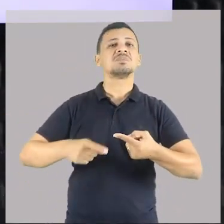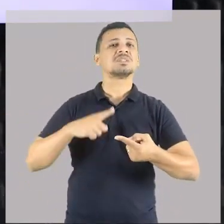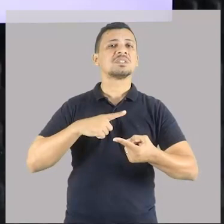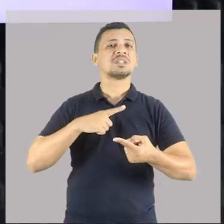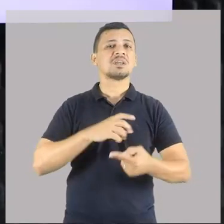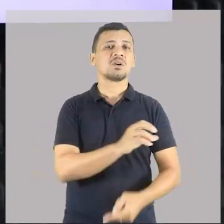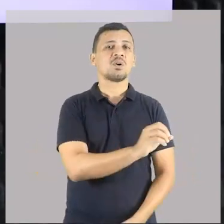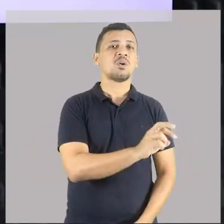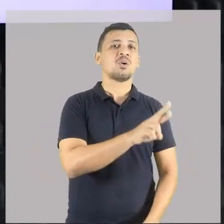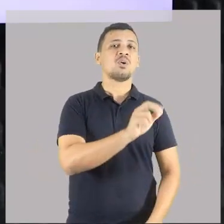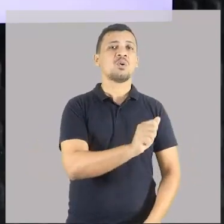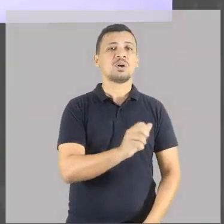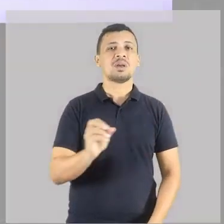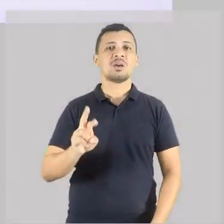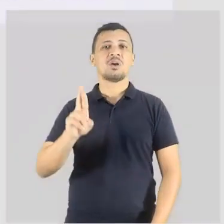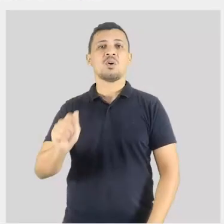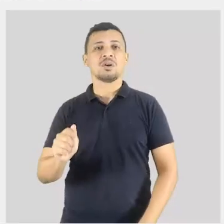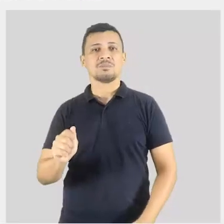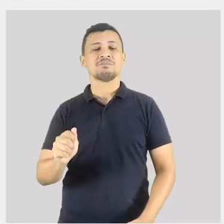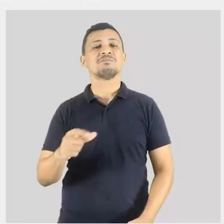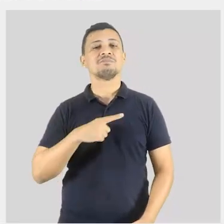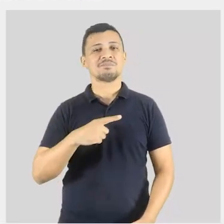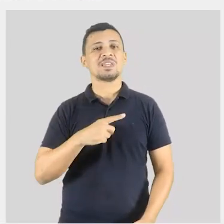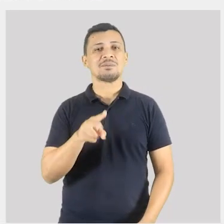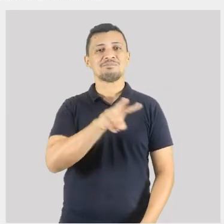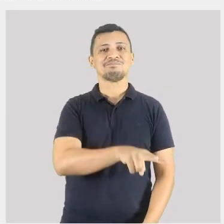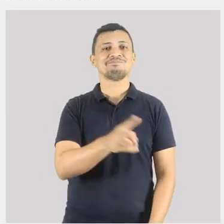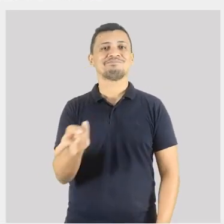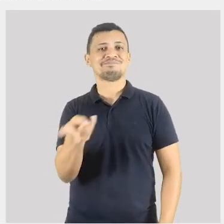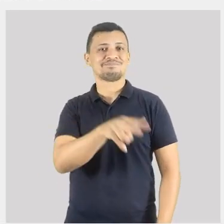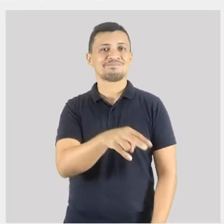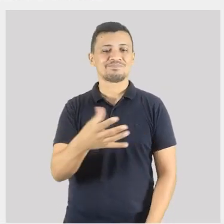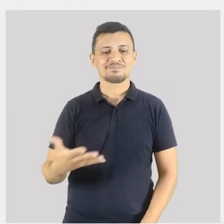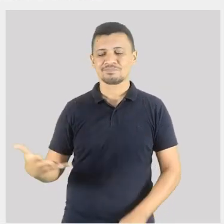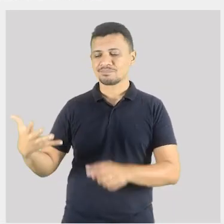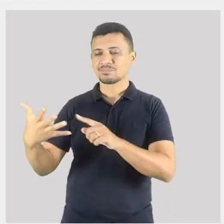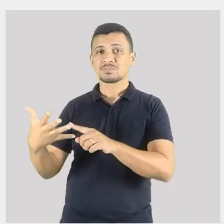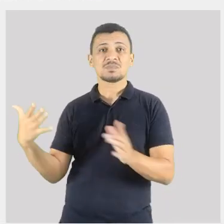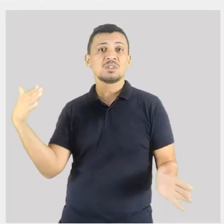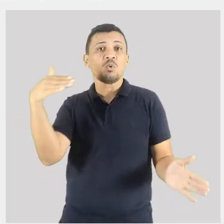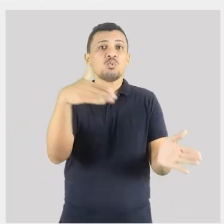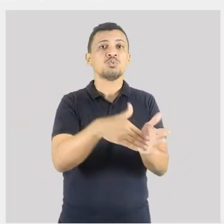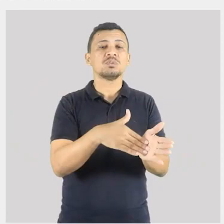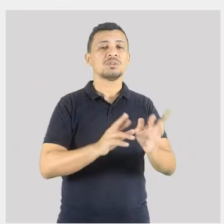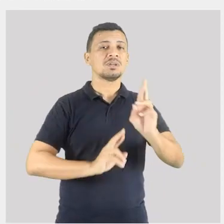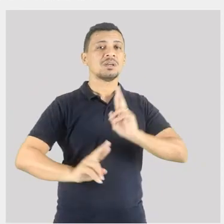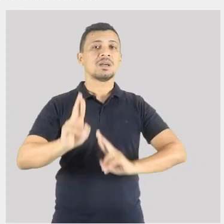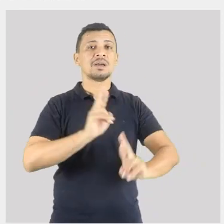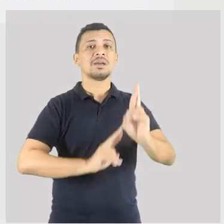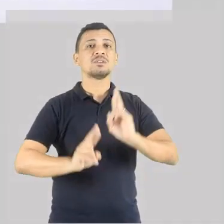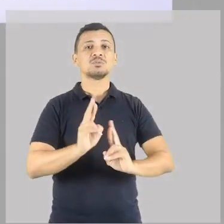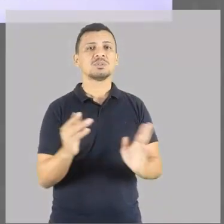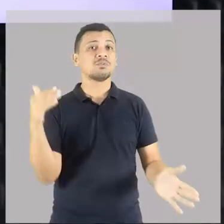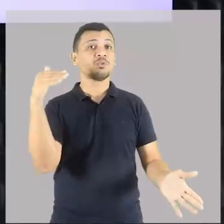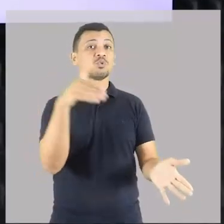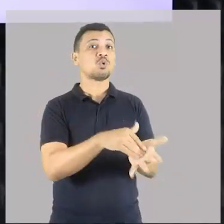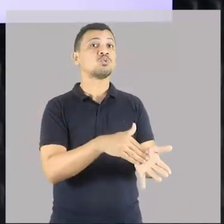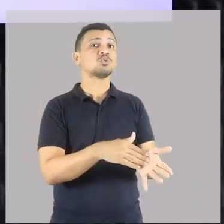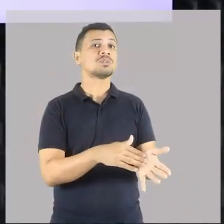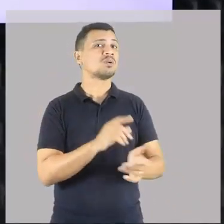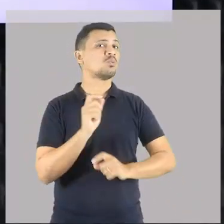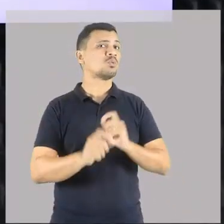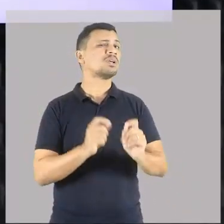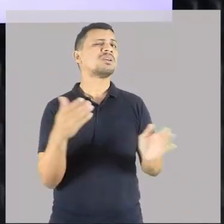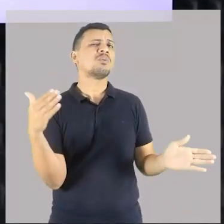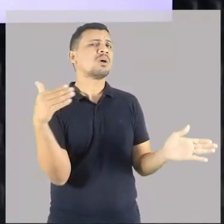temos ora dentro da referência alternativa. Tá? A conclusiva, ela estabelece uma relação de conclusão. O que é